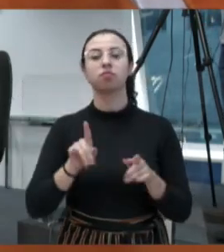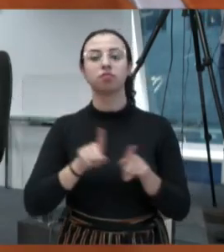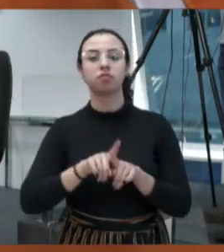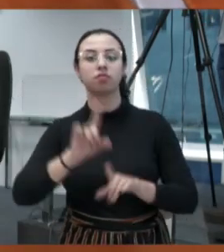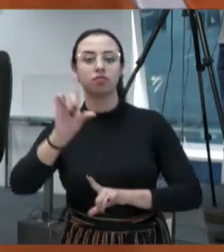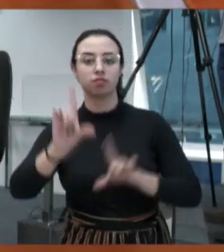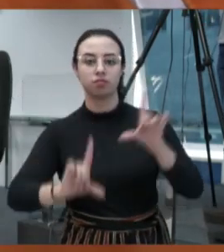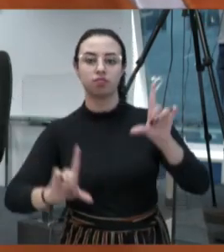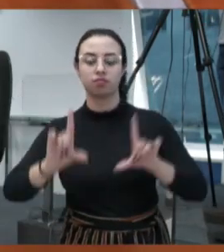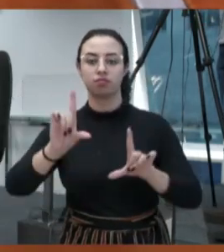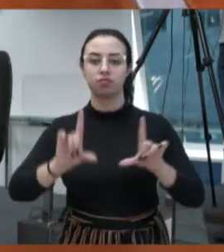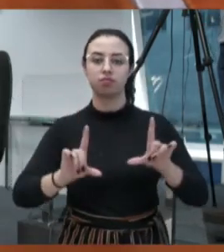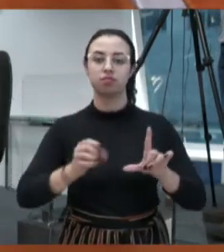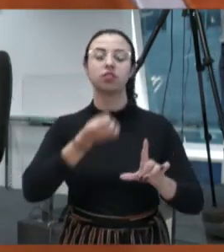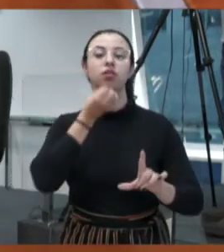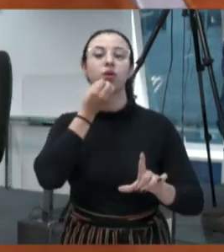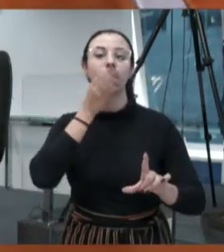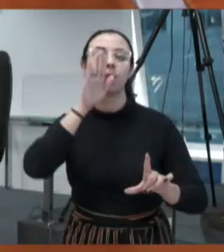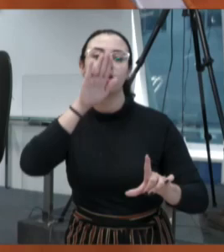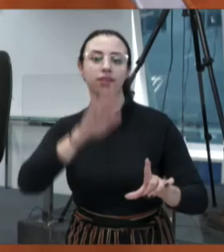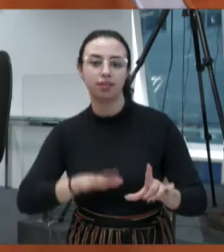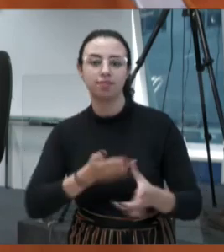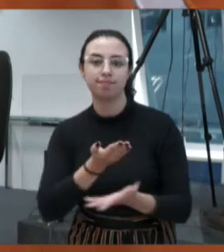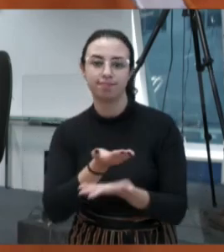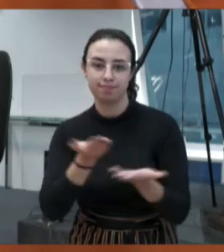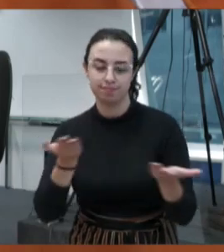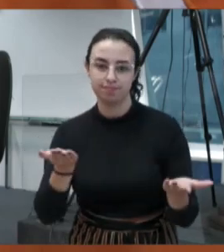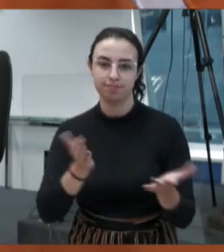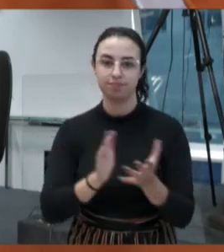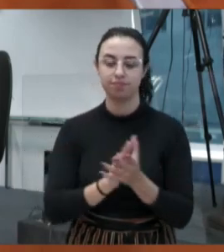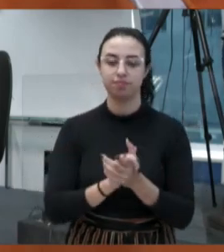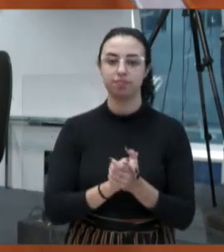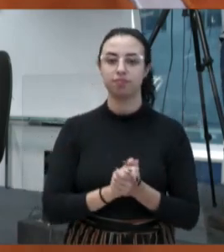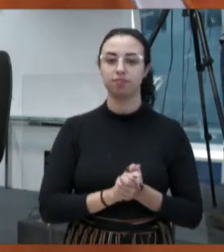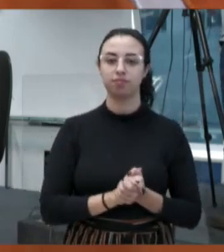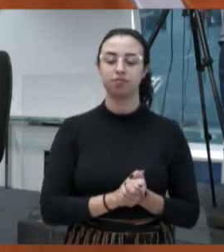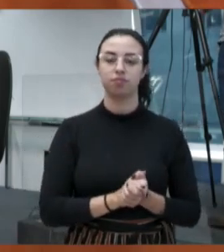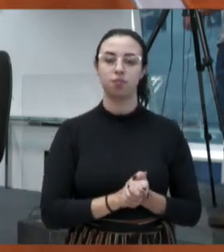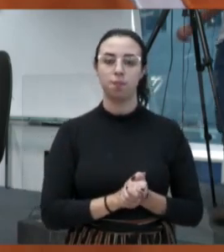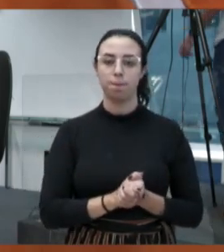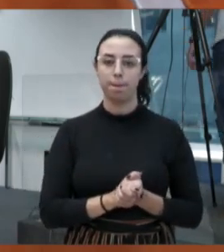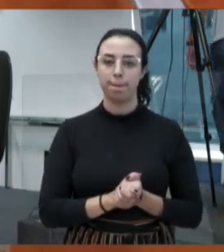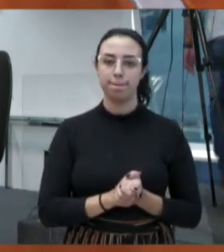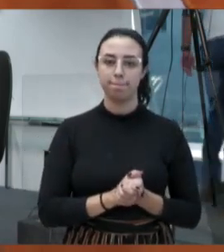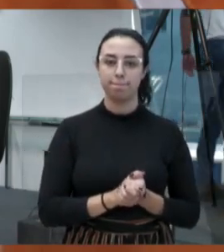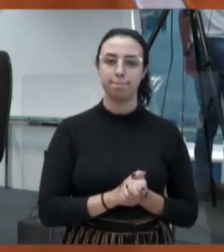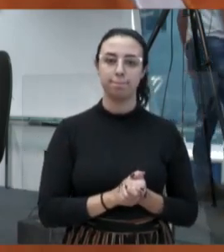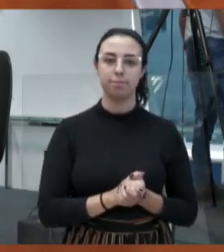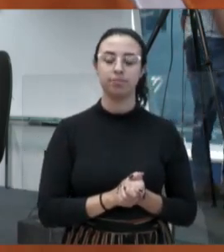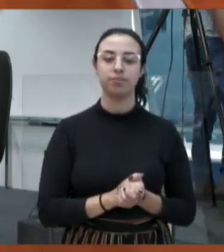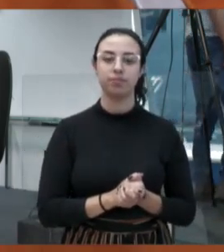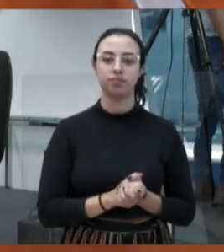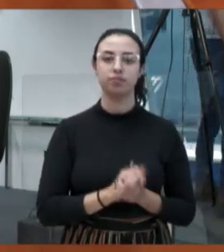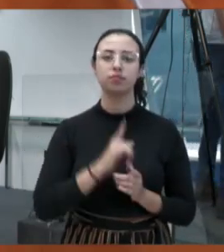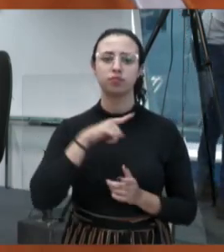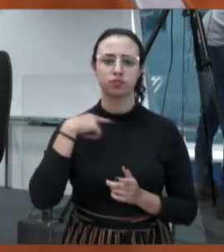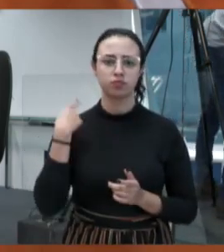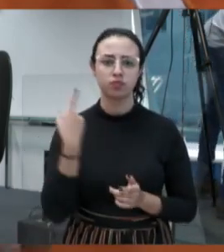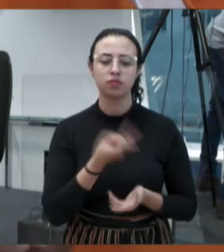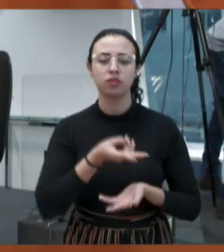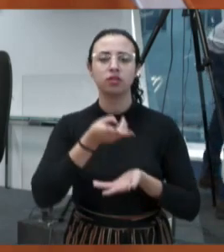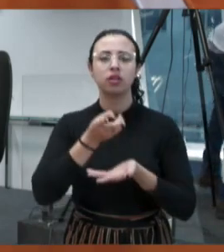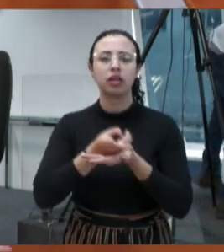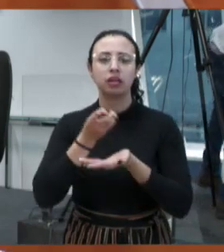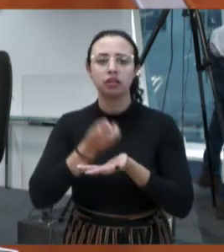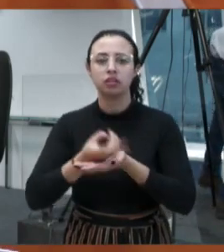Câmara, uma boa tarde a todos. Senhor presidente, a gente sempre nem tem que estar